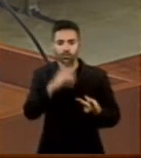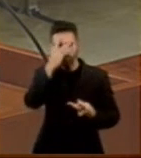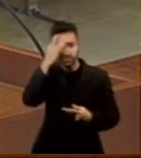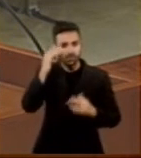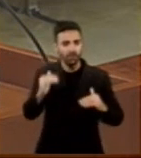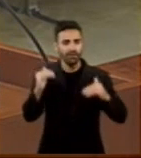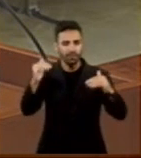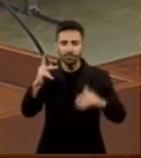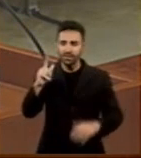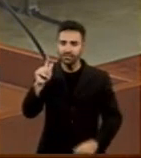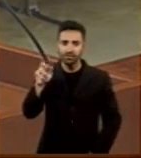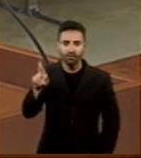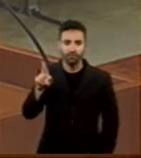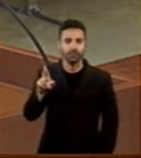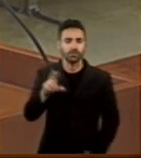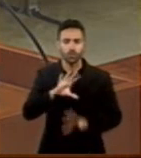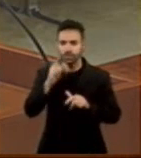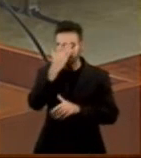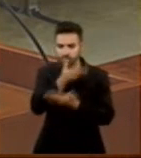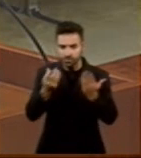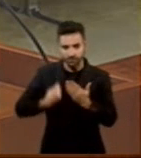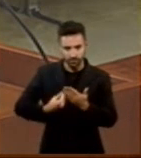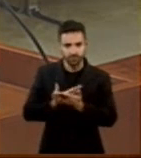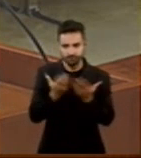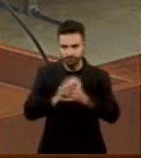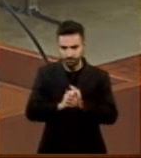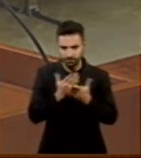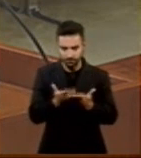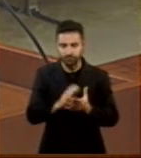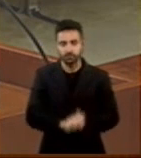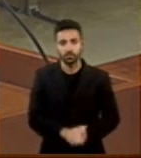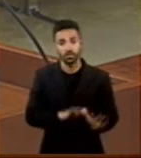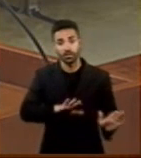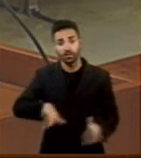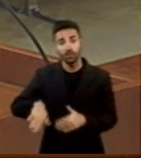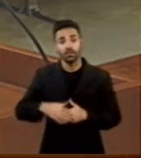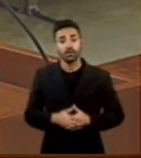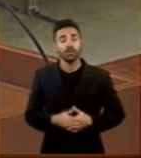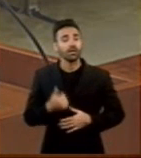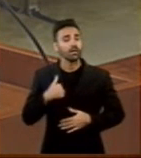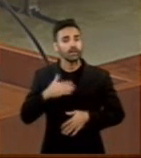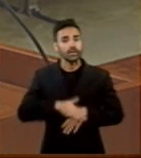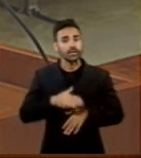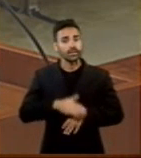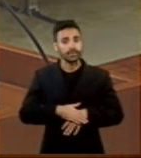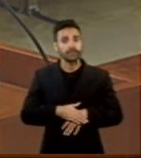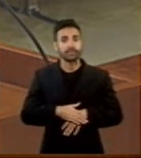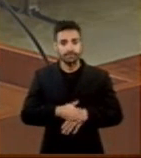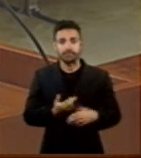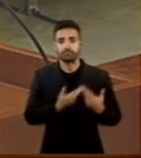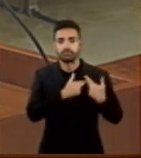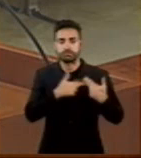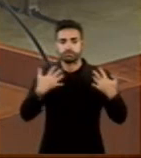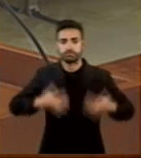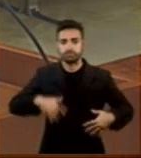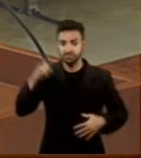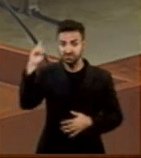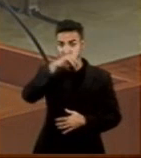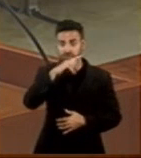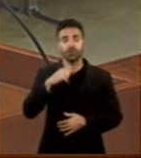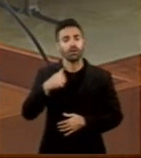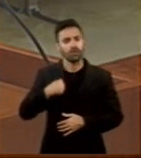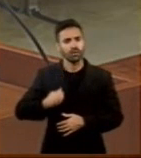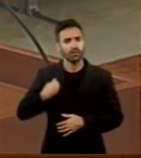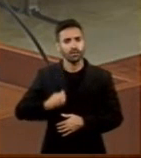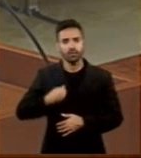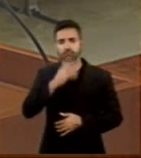e todos os presentes. Bom, é dizer que a nossa missão aqui é árdua, difícil. Hoje eu tive a oportunidade de estar o dia